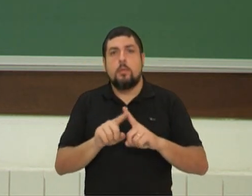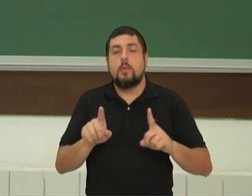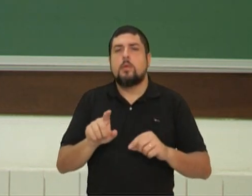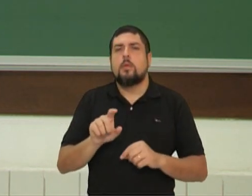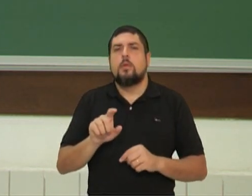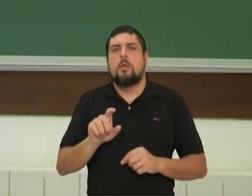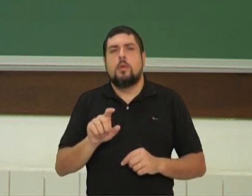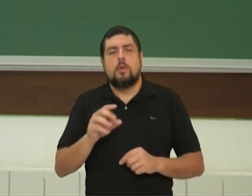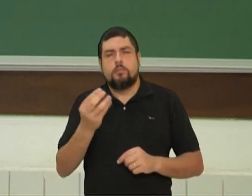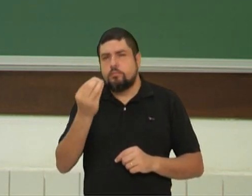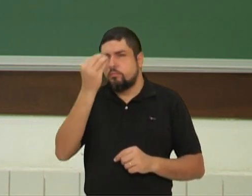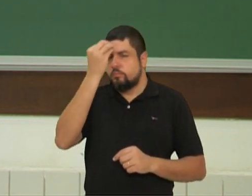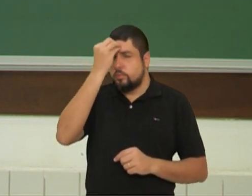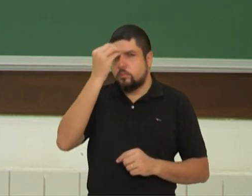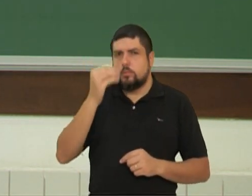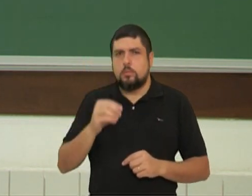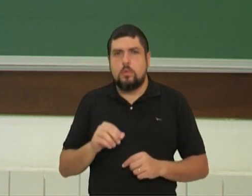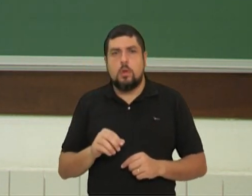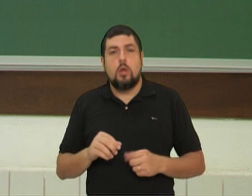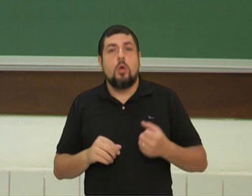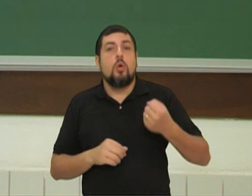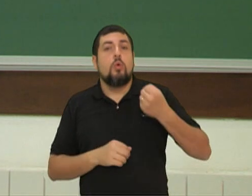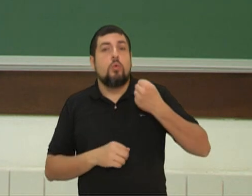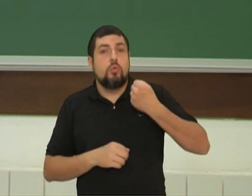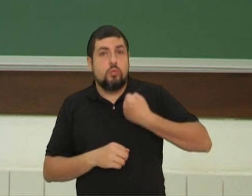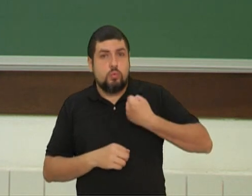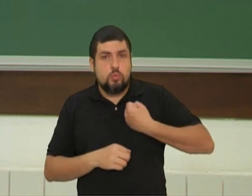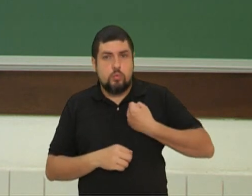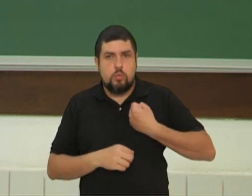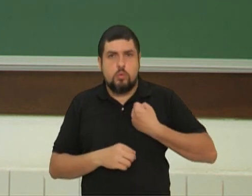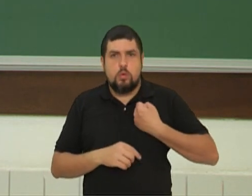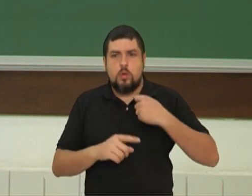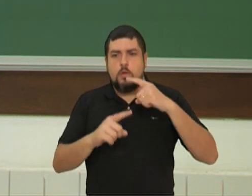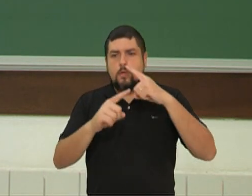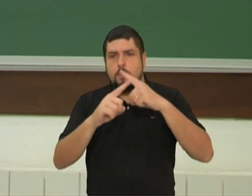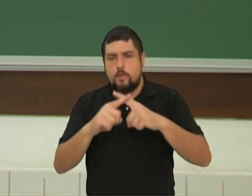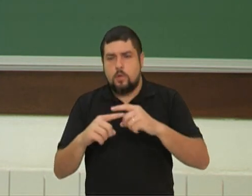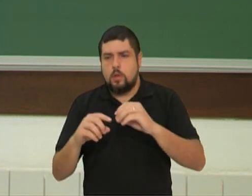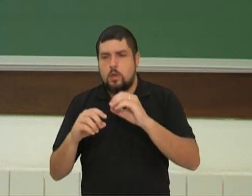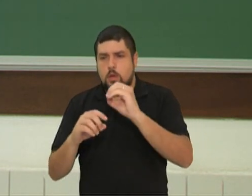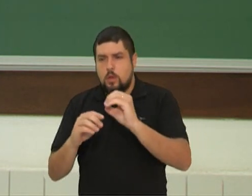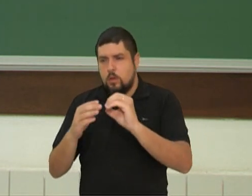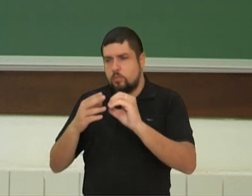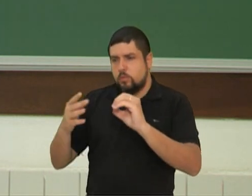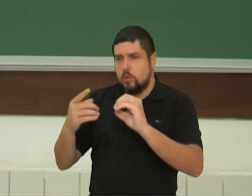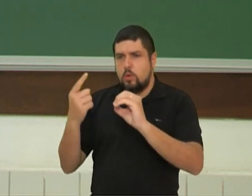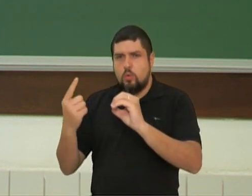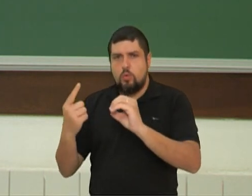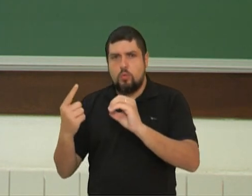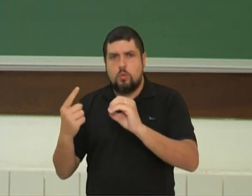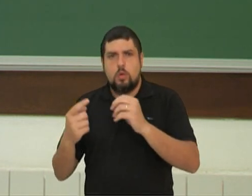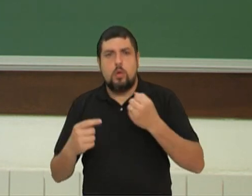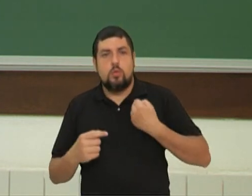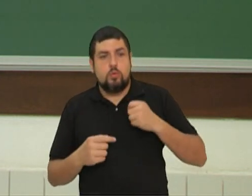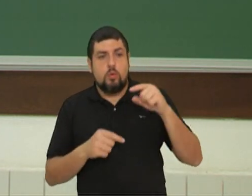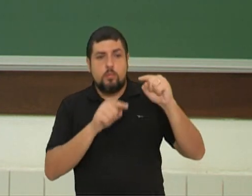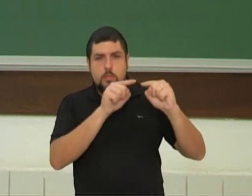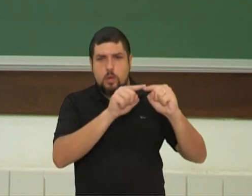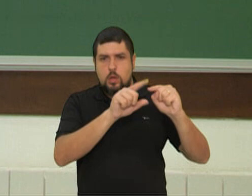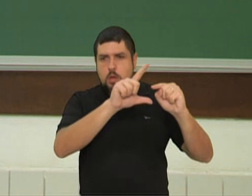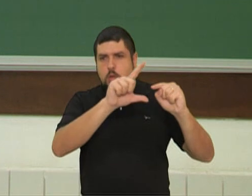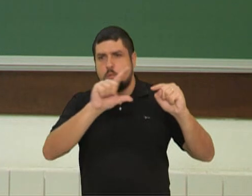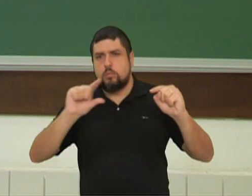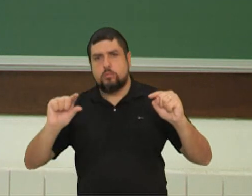número e multiplica por um outro número entre 0 e 1, esse número sempre diminui. E é por esse motivo que